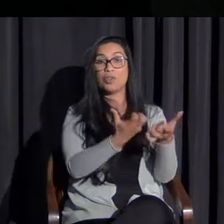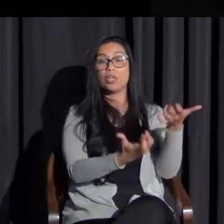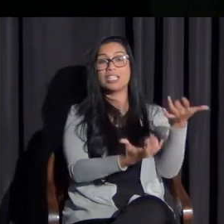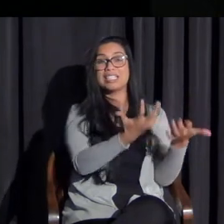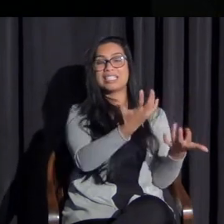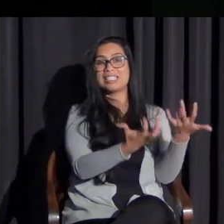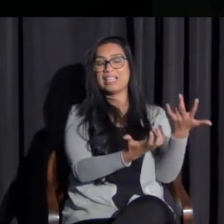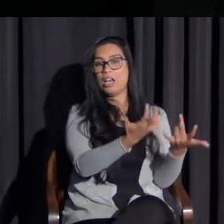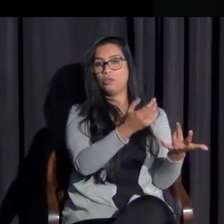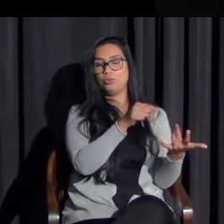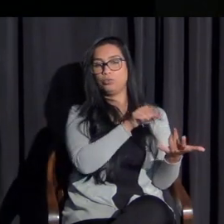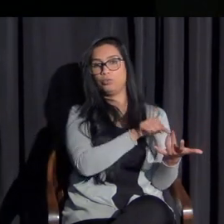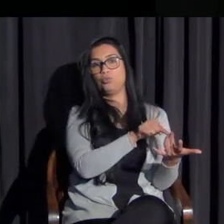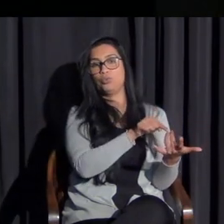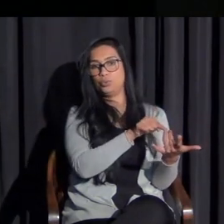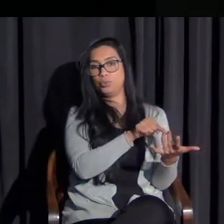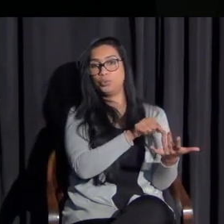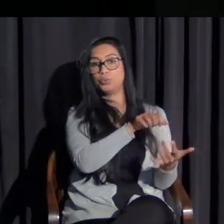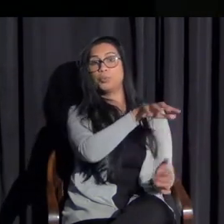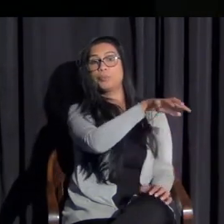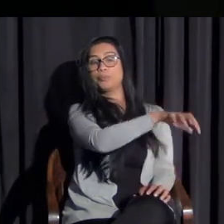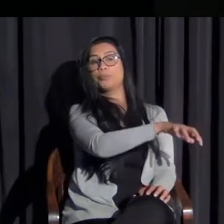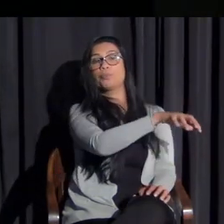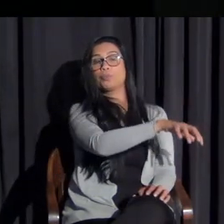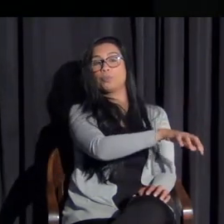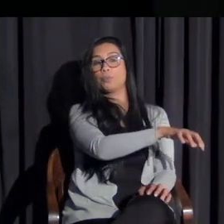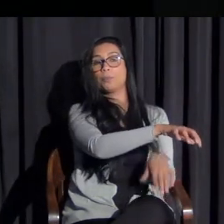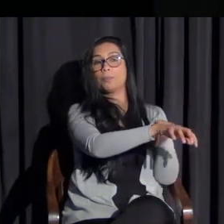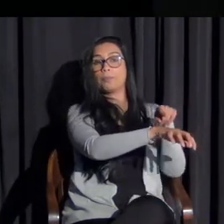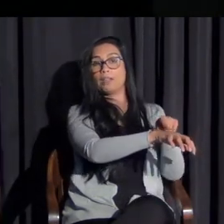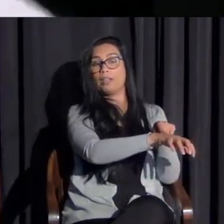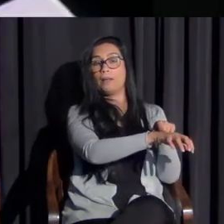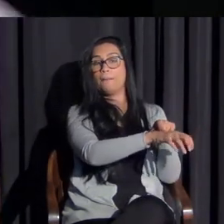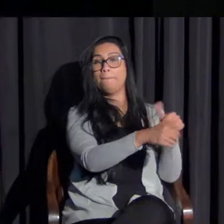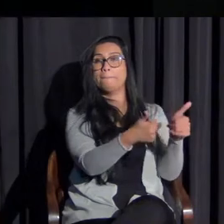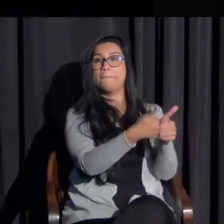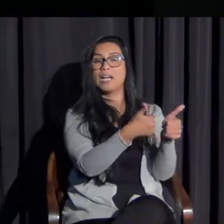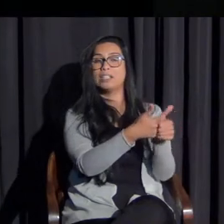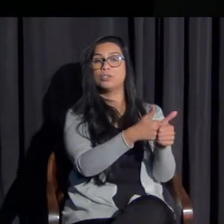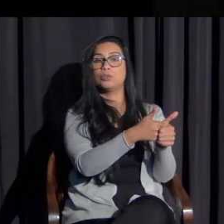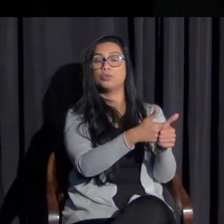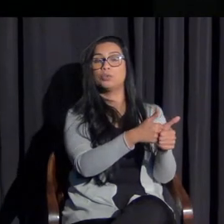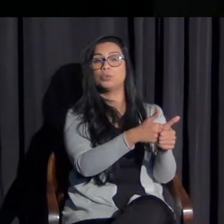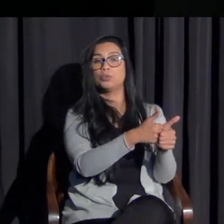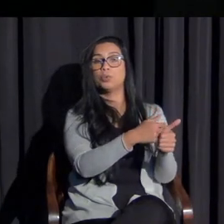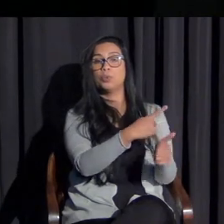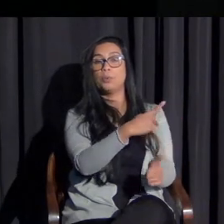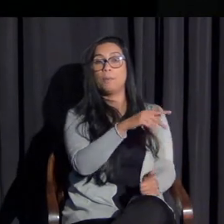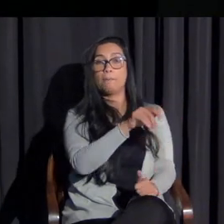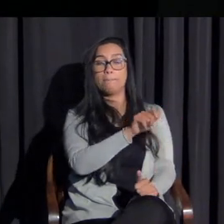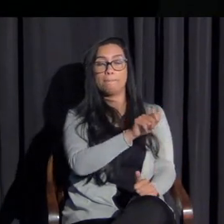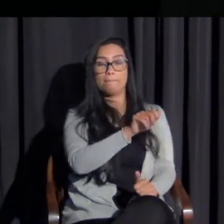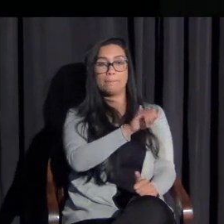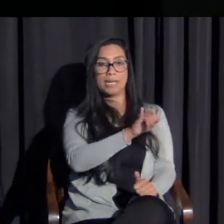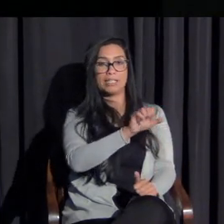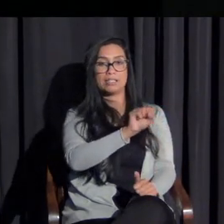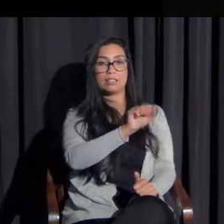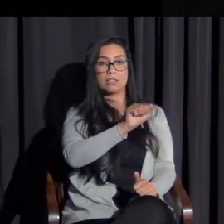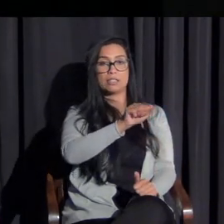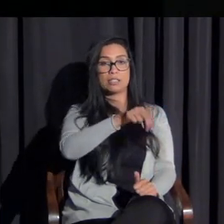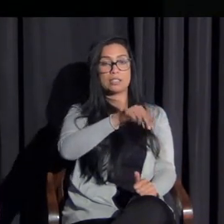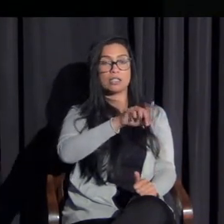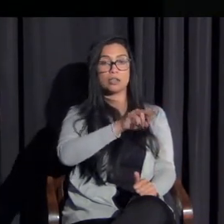das ocupações localizada no Lago do Paissandu, relativamente próximo aqui da gente. Acho que dá para a gente chegar a